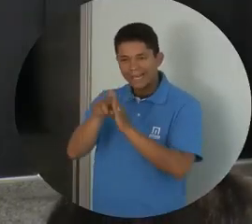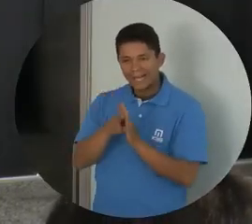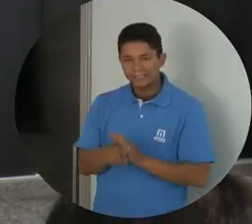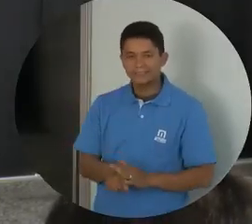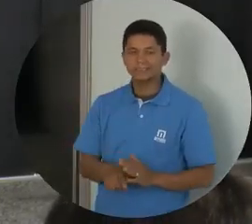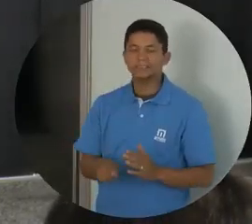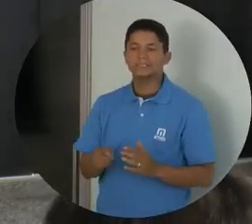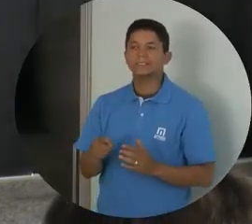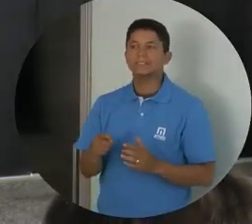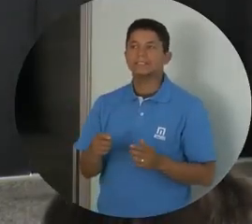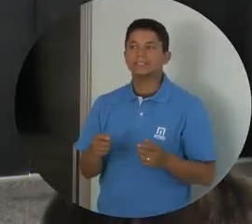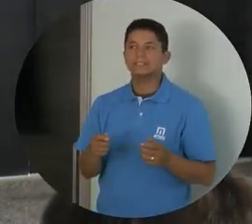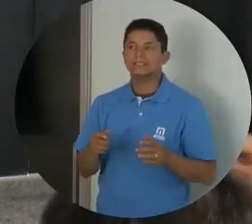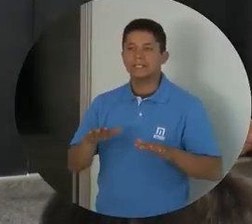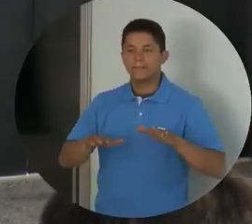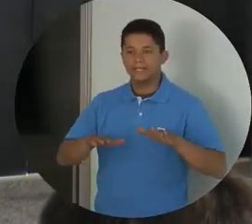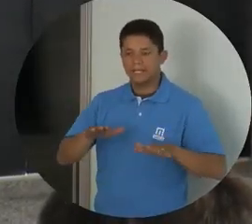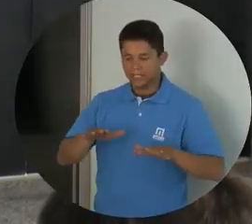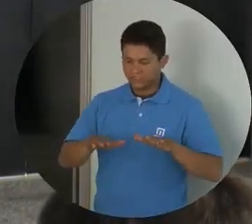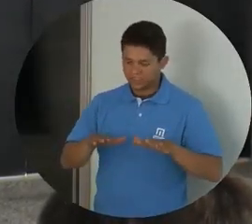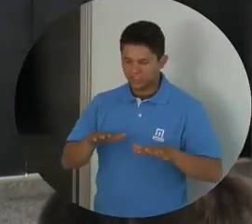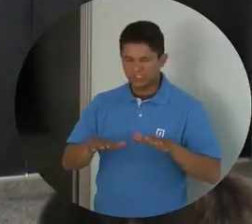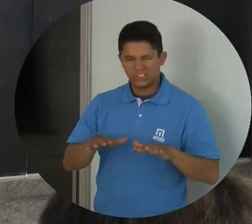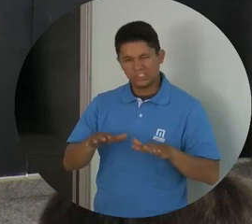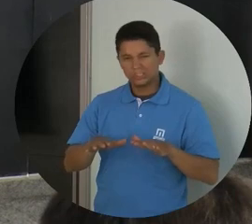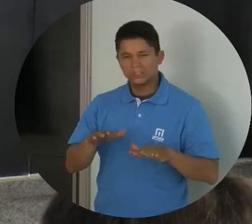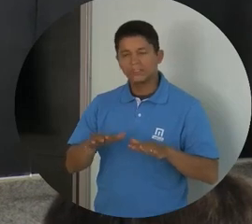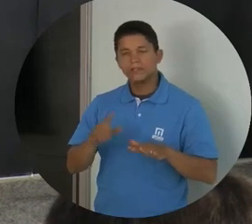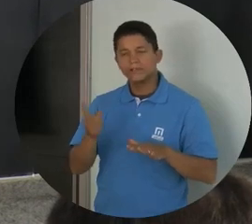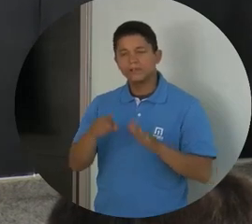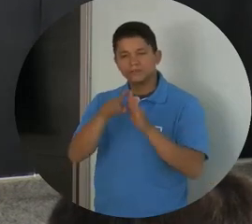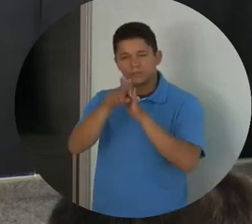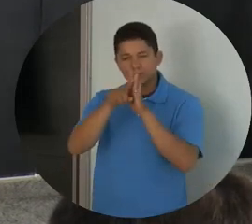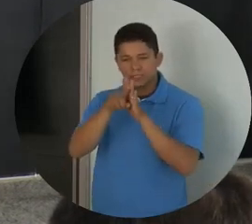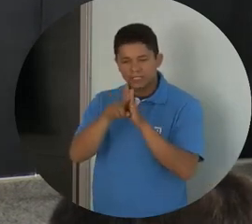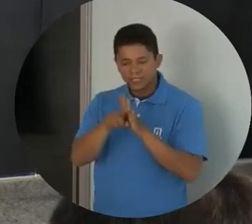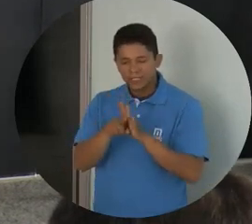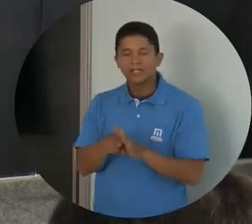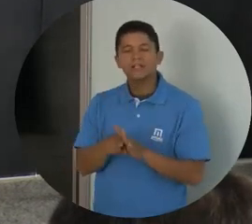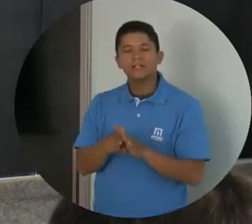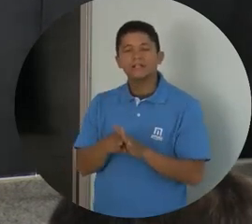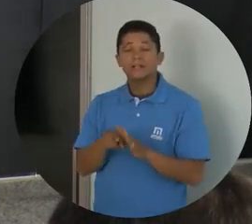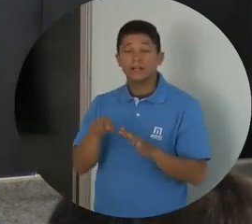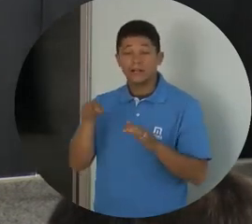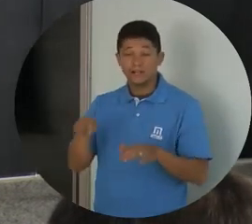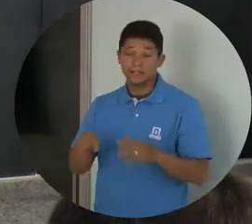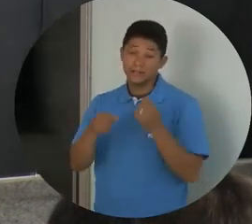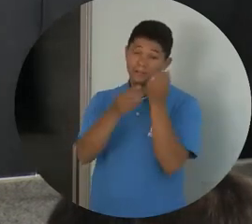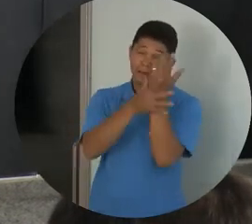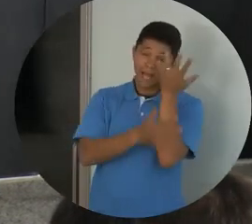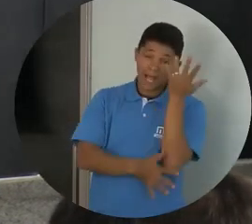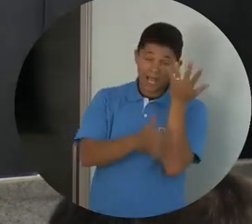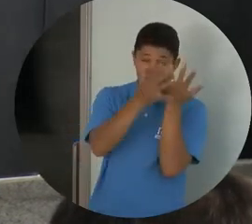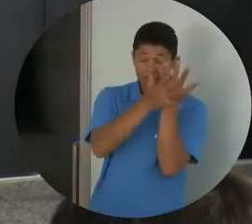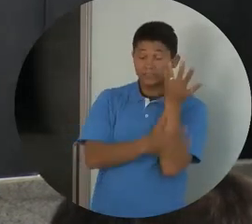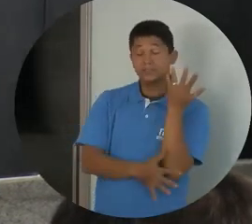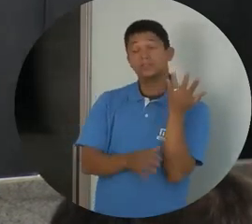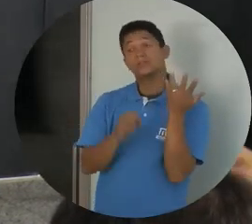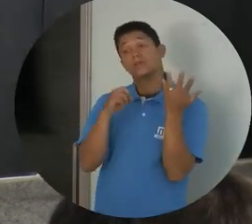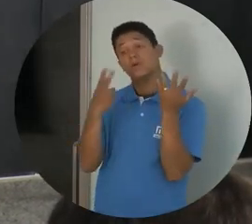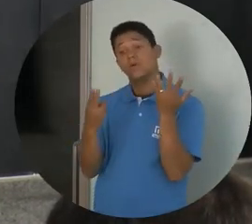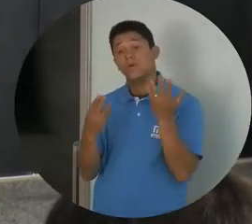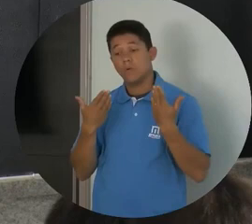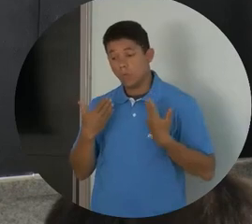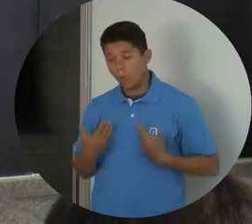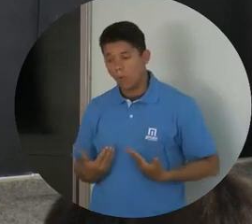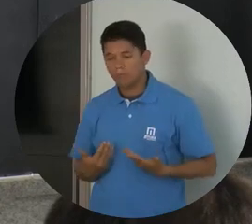estabilidade que a gente precisa considerar no dimensionamento, tanto para barragens quanto para qualquer corpo